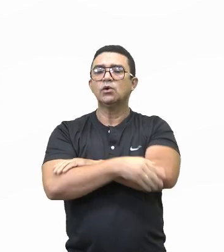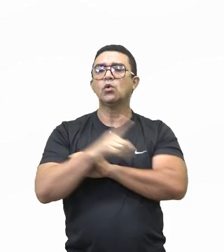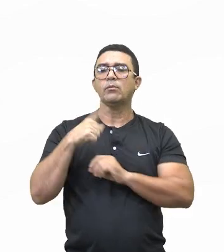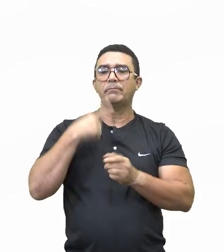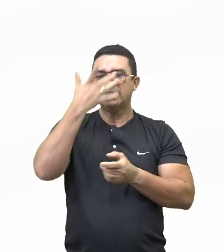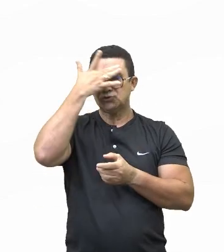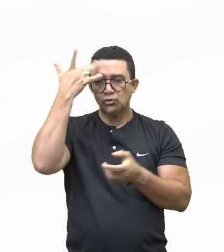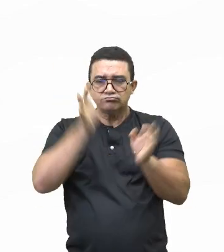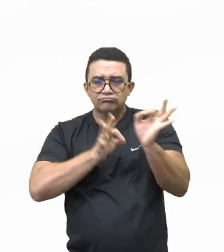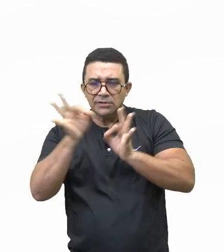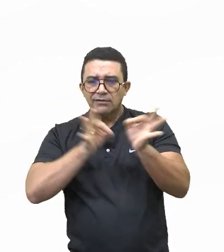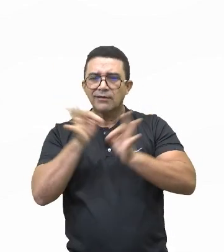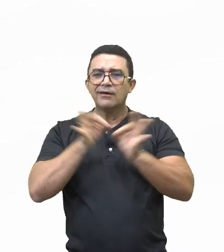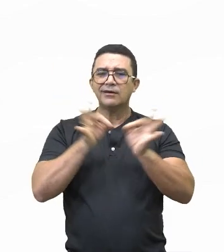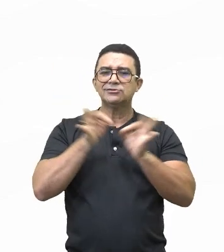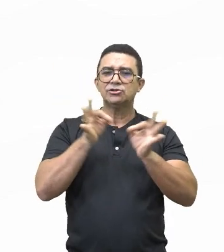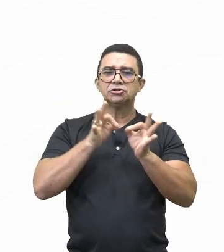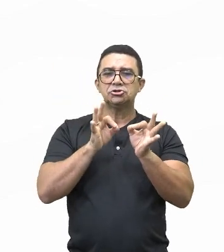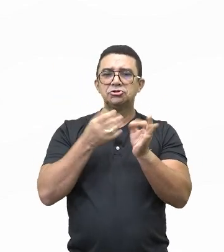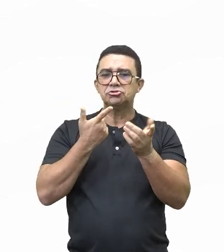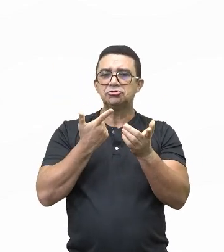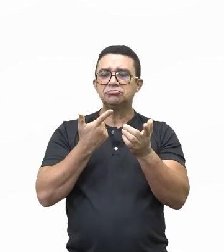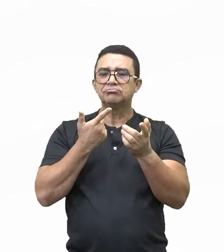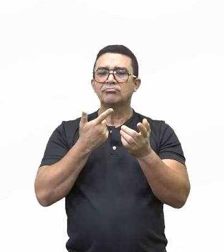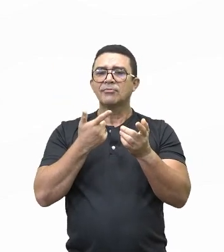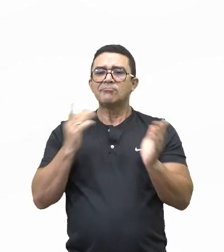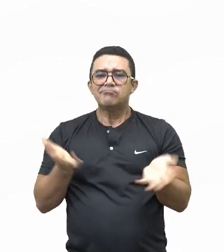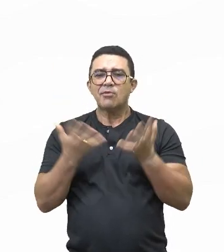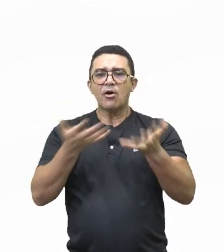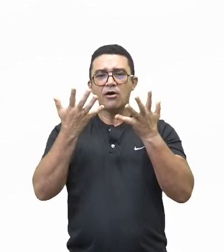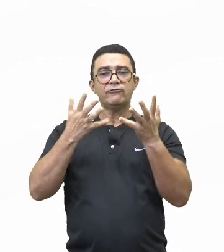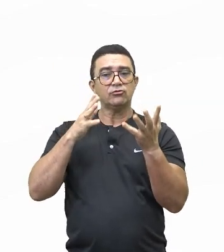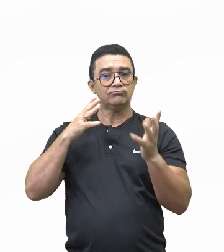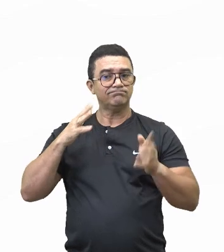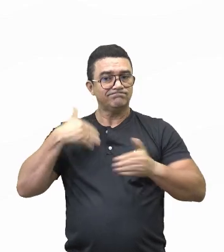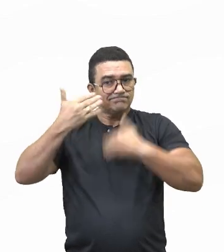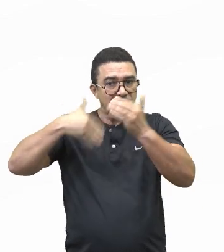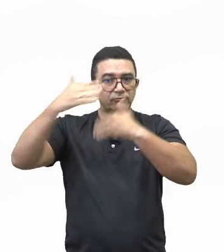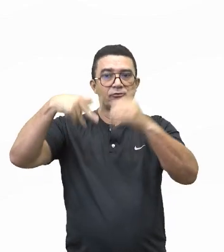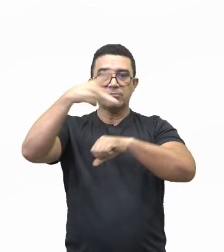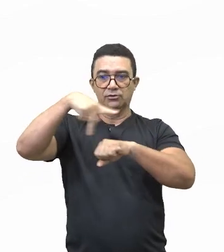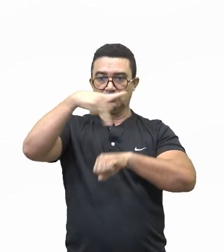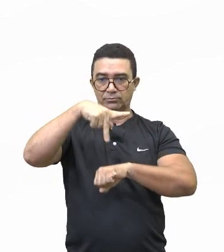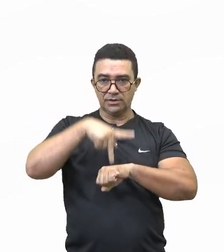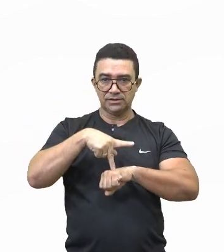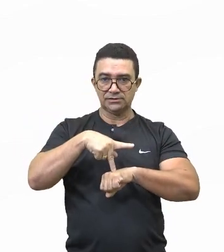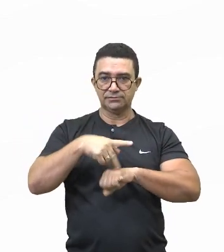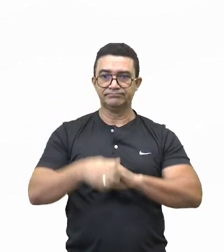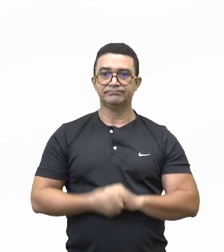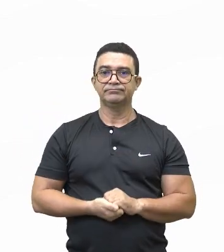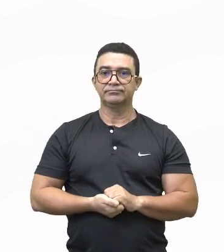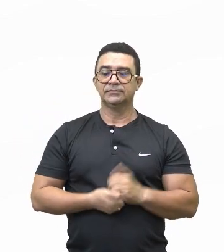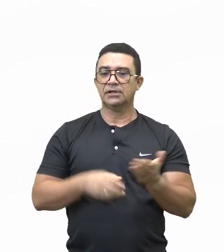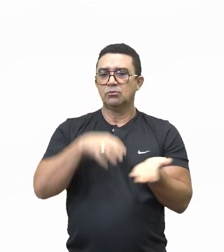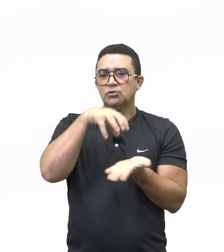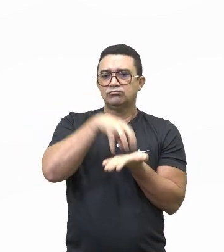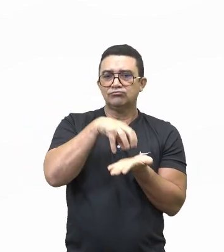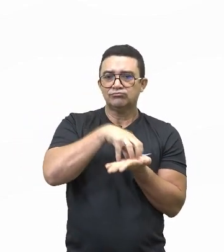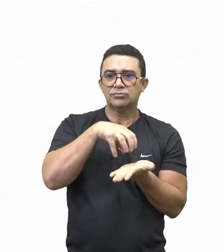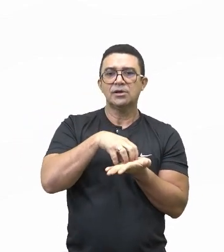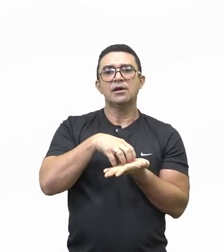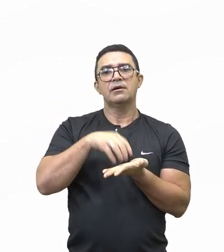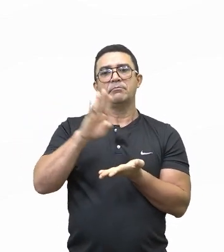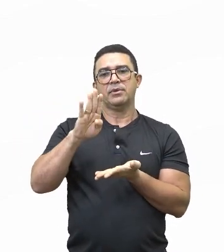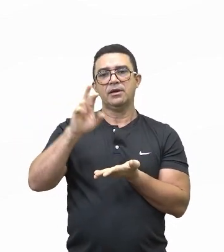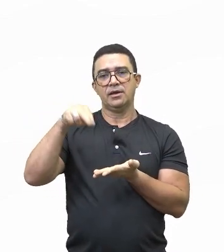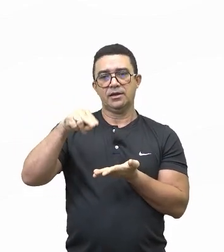fomentam, que articulam esse desenvolvimento de um país, né? Como a gente vai ver na próxima tela ali, instituições como a